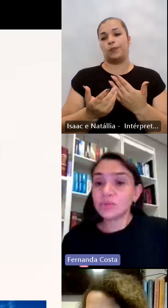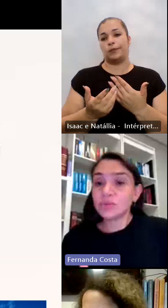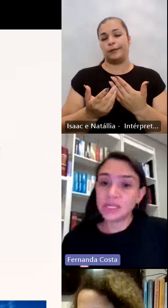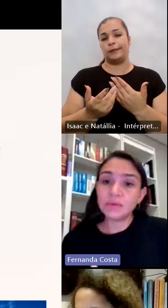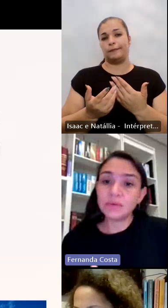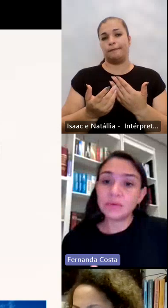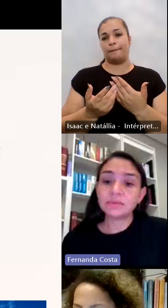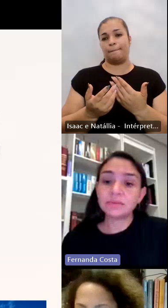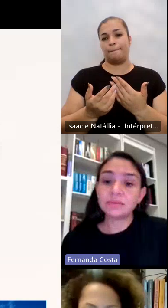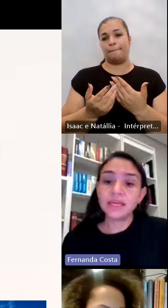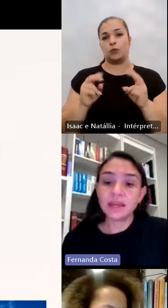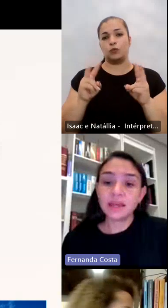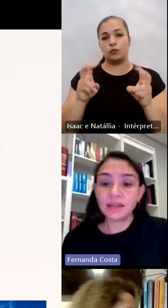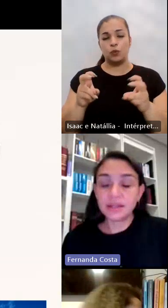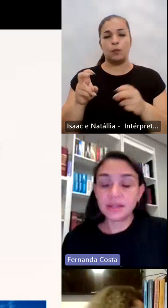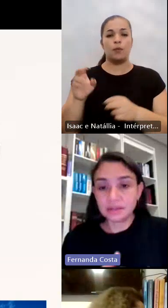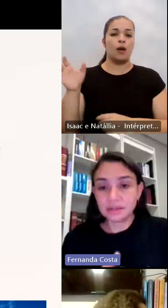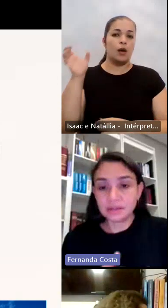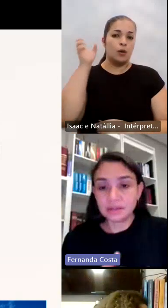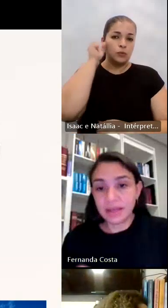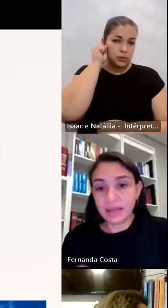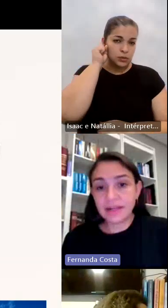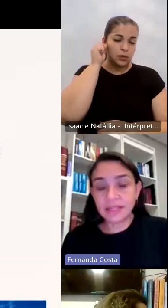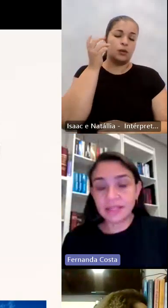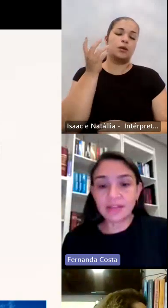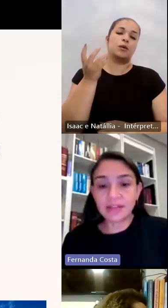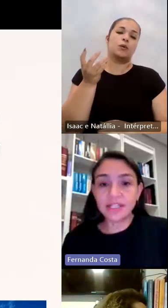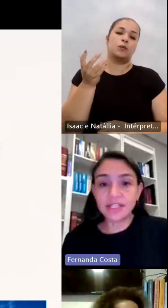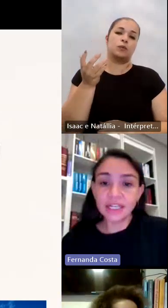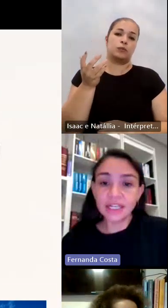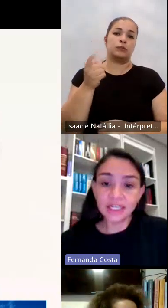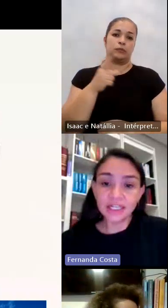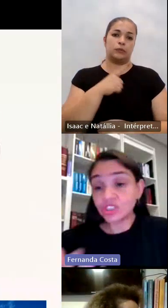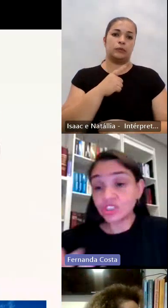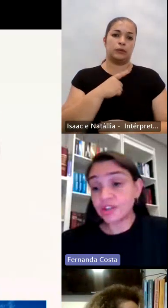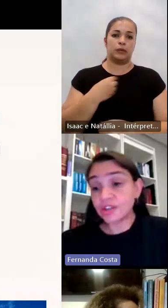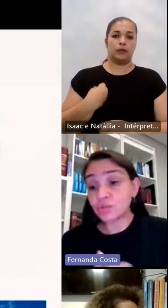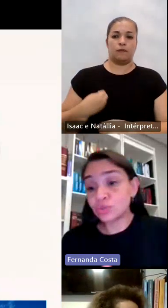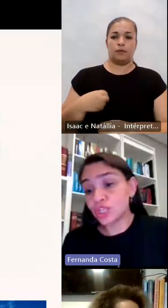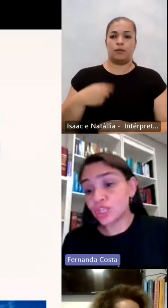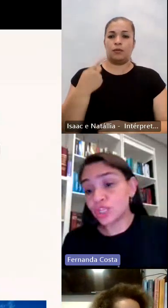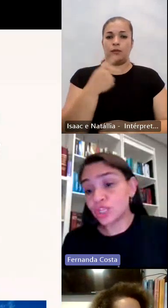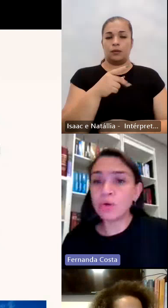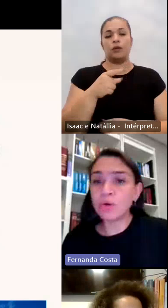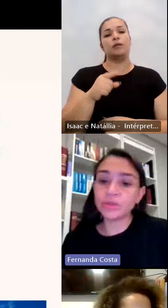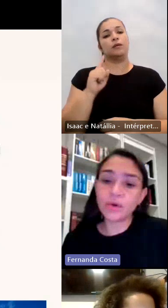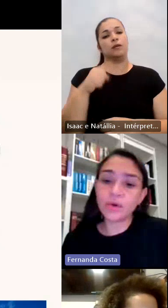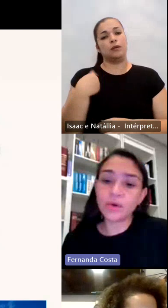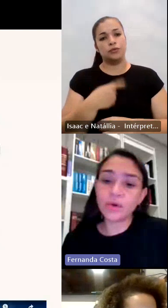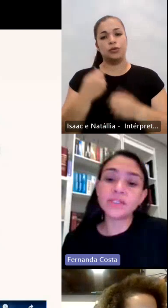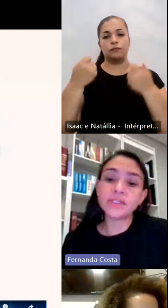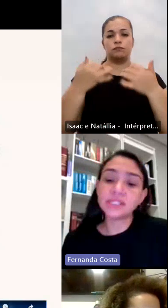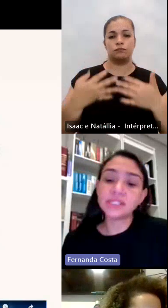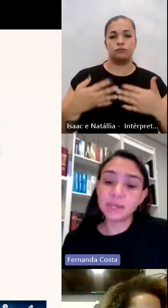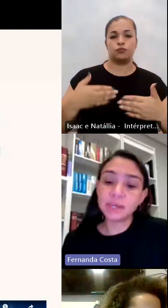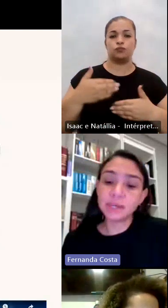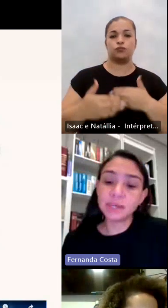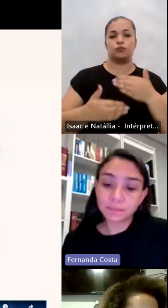essa audição, né, ela tem na vida dele e que a gente vai discutir um pouco no decorrer da